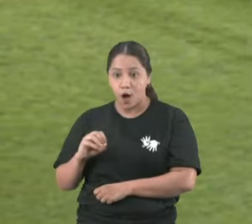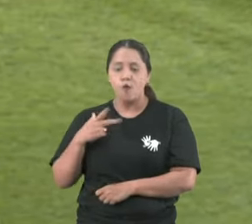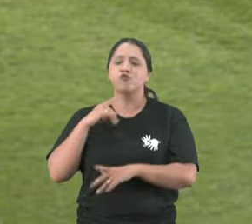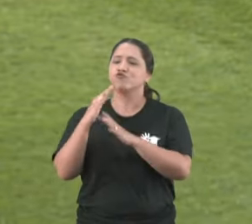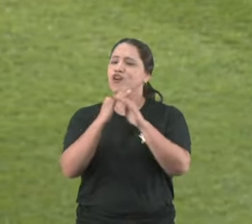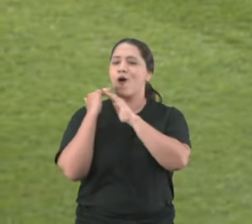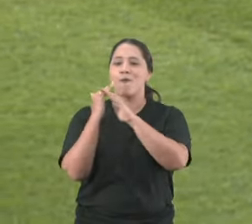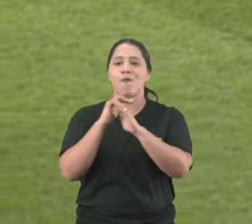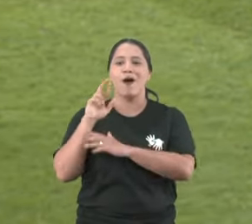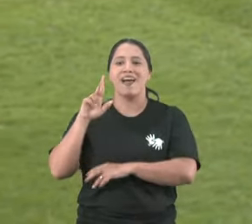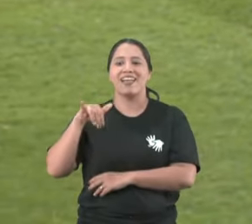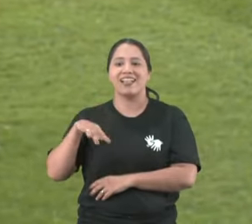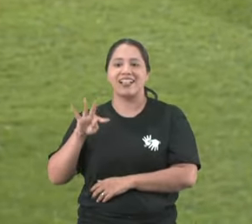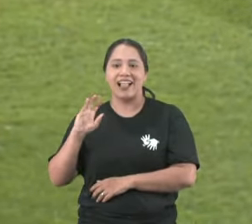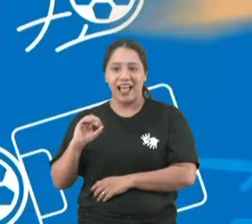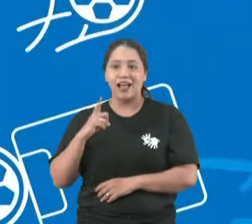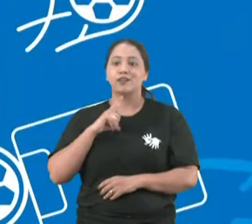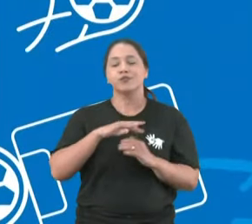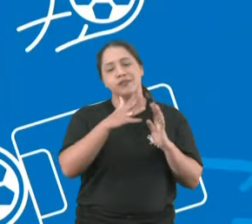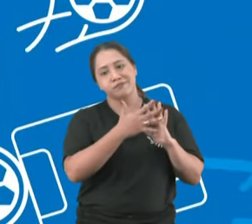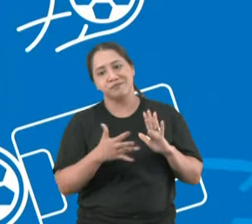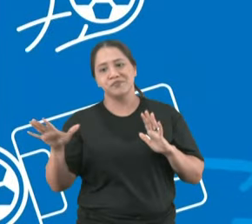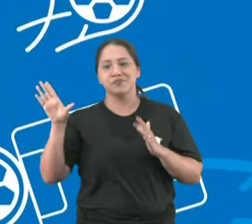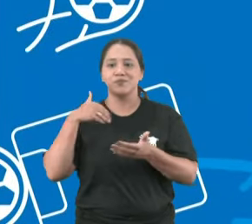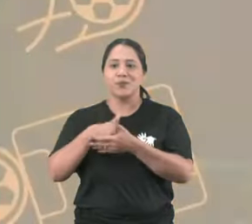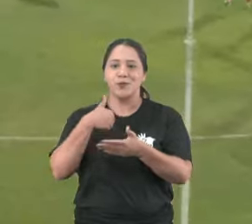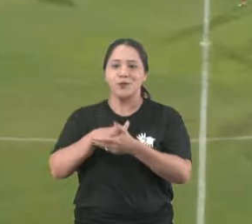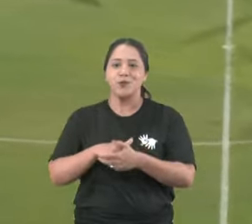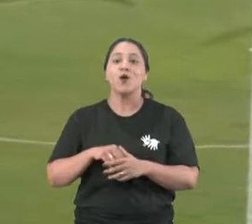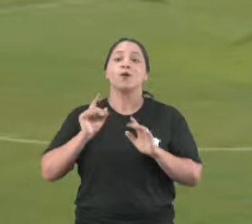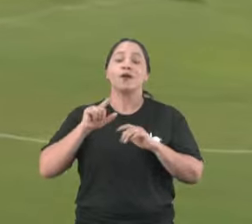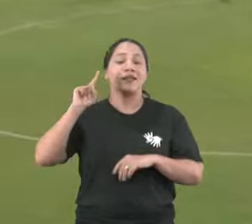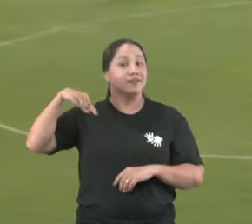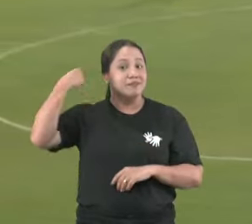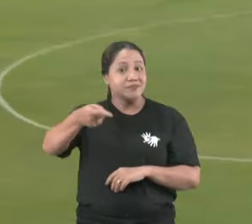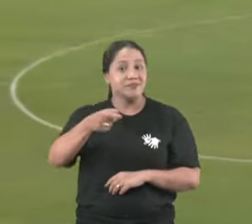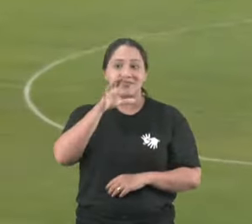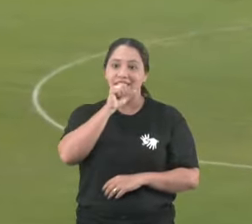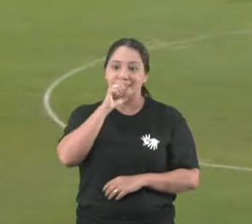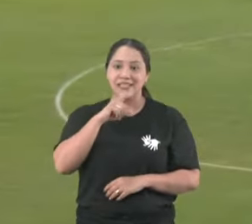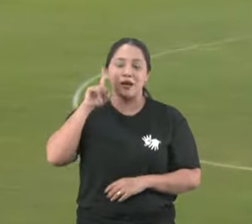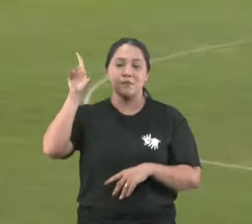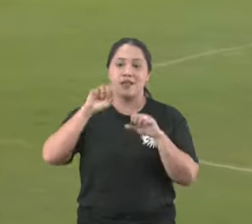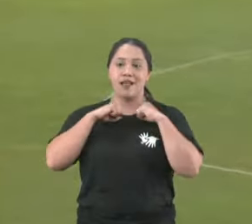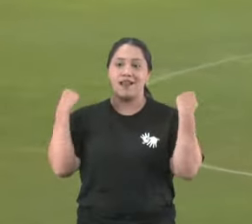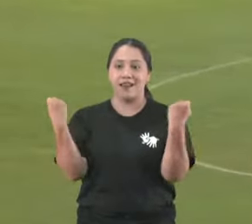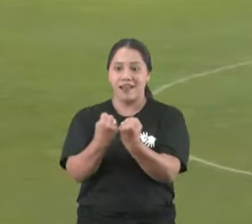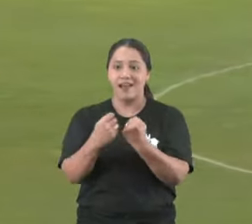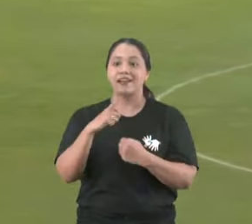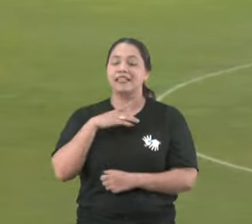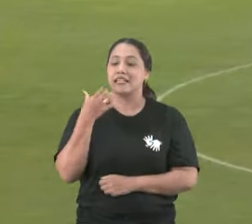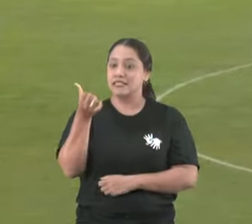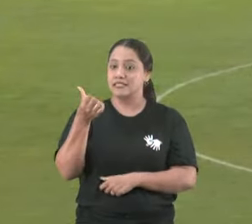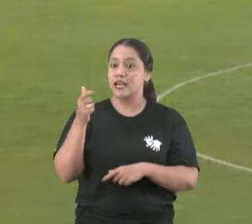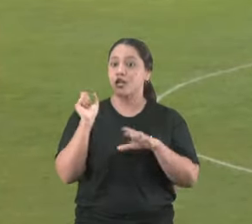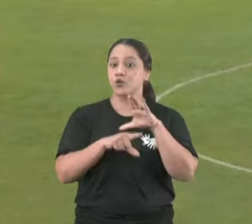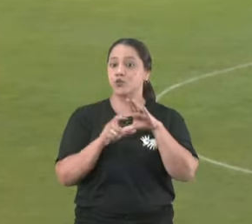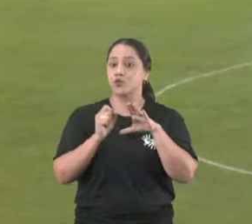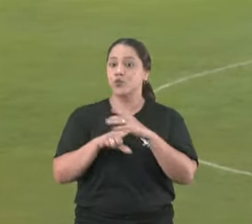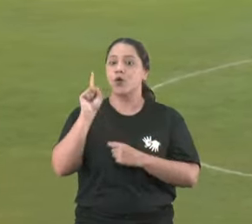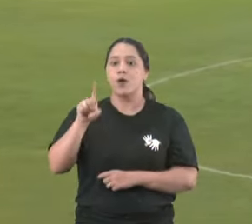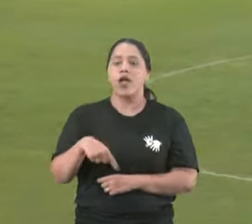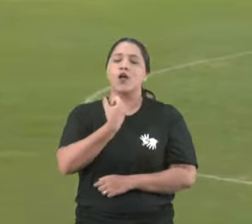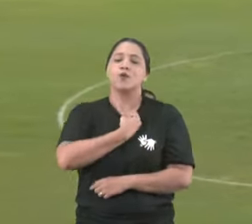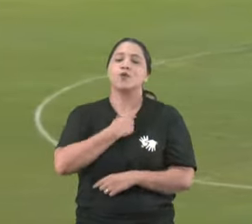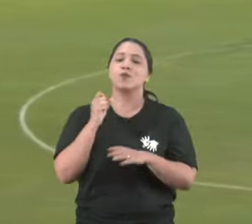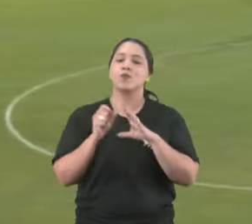ao Renato. Ainda tem mais o resto desse jogo e a final lá no Rei Pelé. Ele completa 6 gols e foi o número de